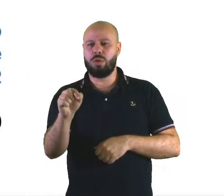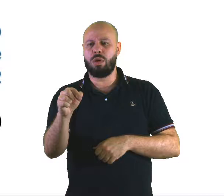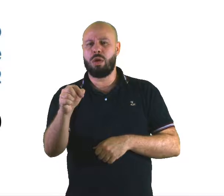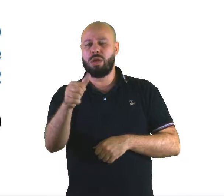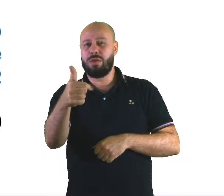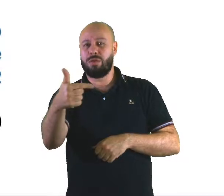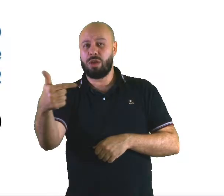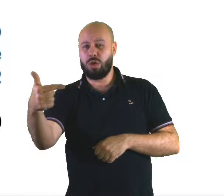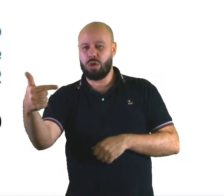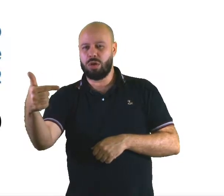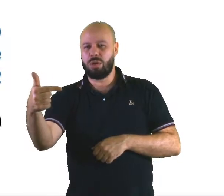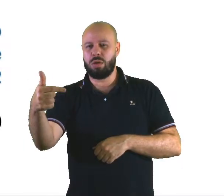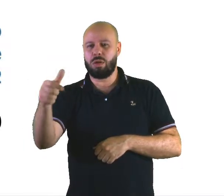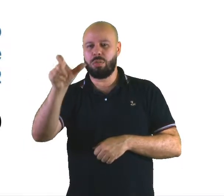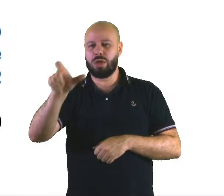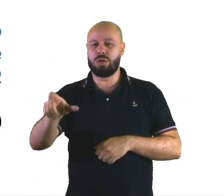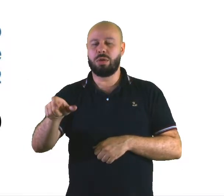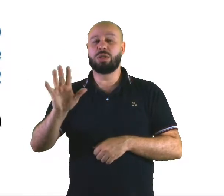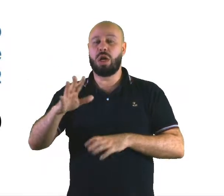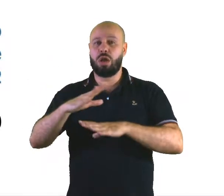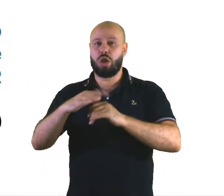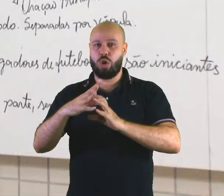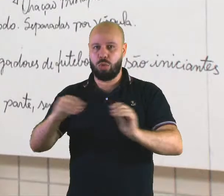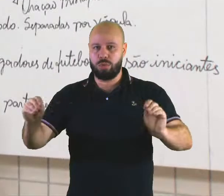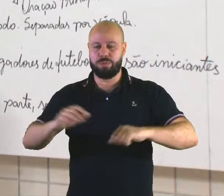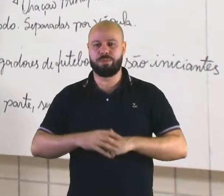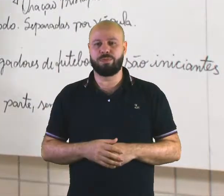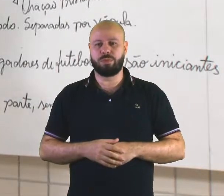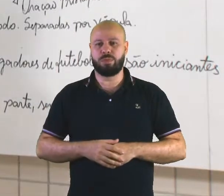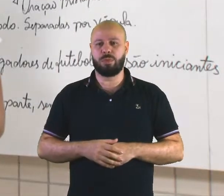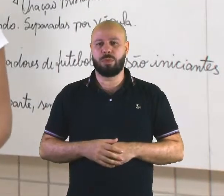94.182 pessoas já estão curadas.